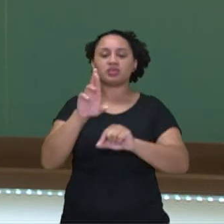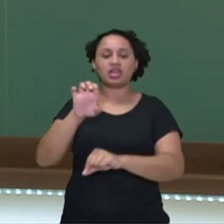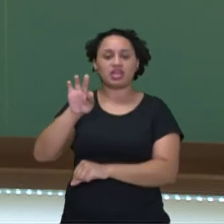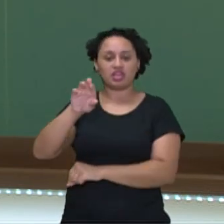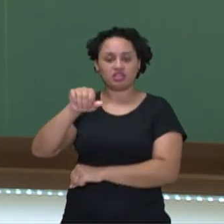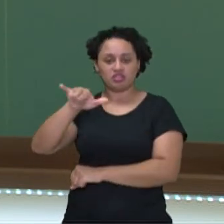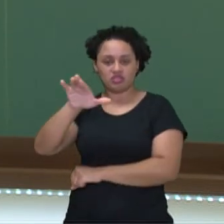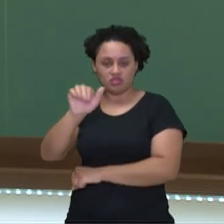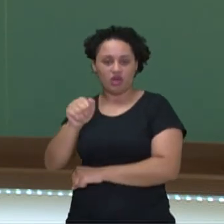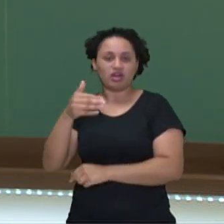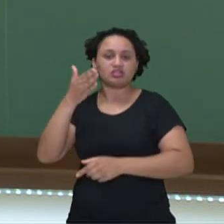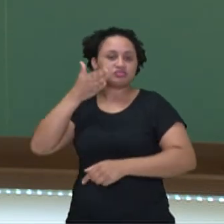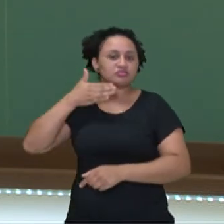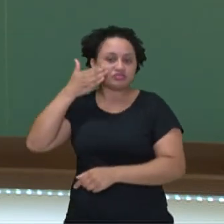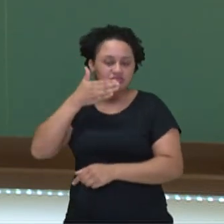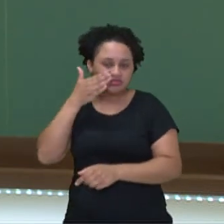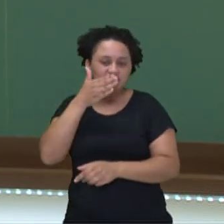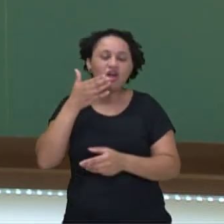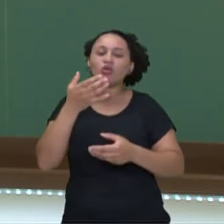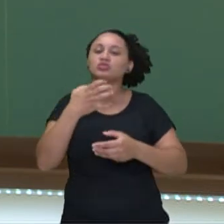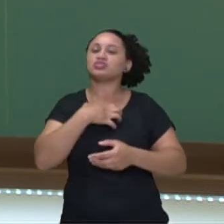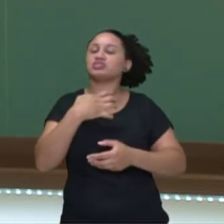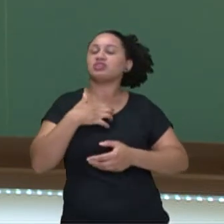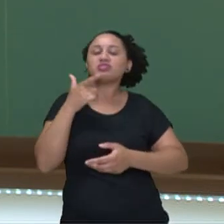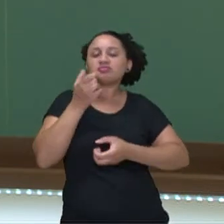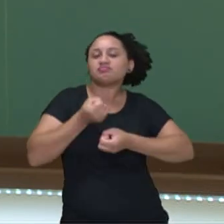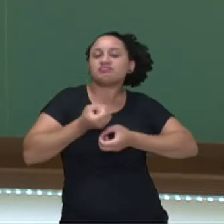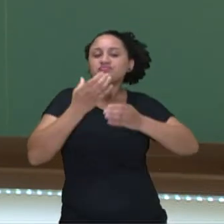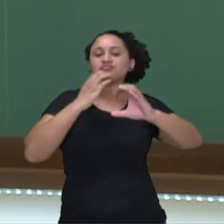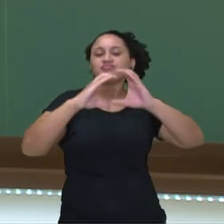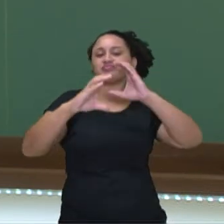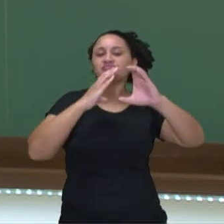retórica, a lógica, a arte do bem falar,